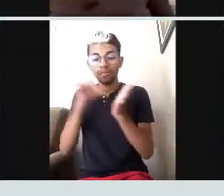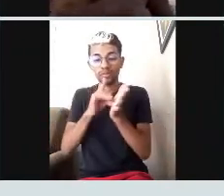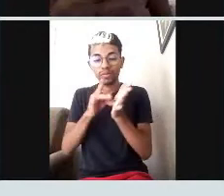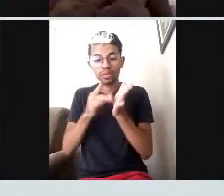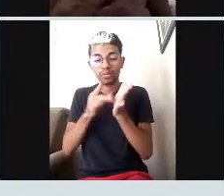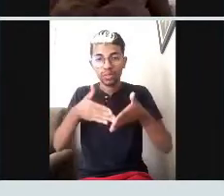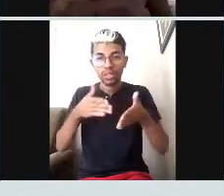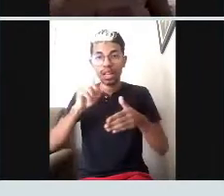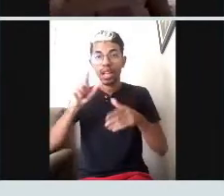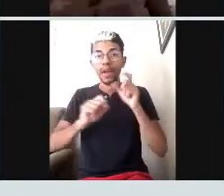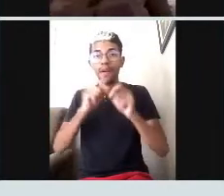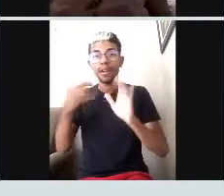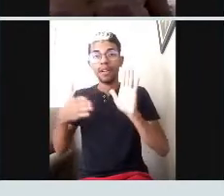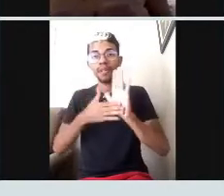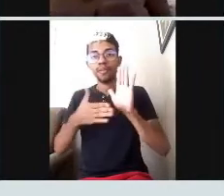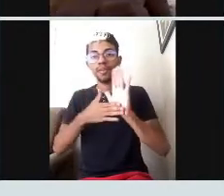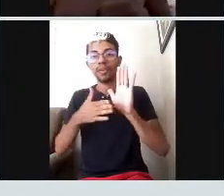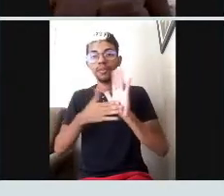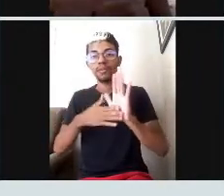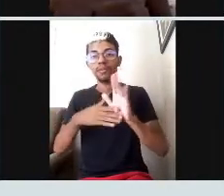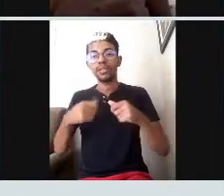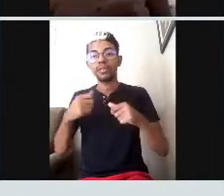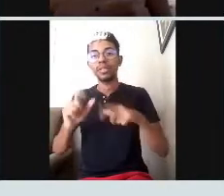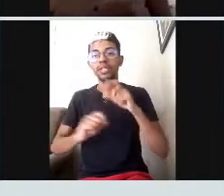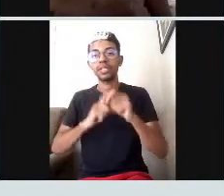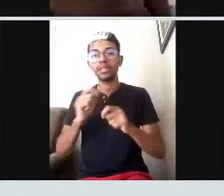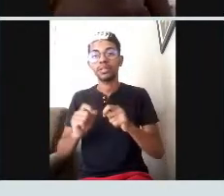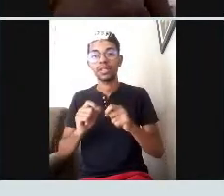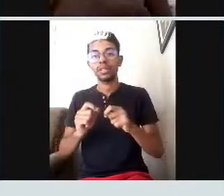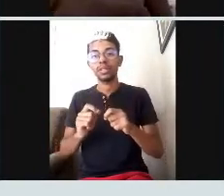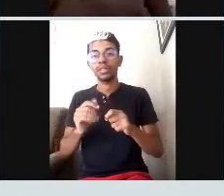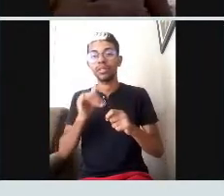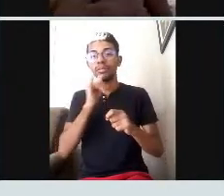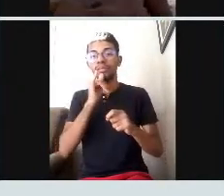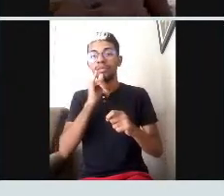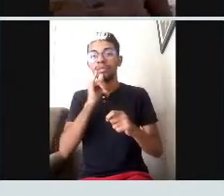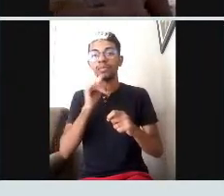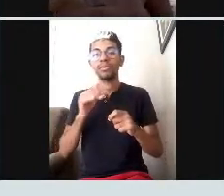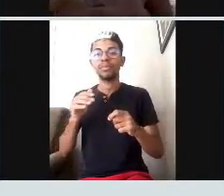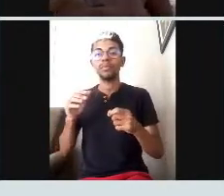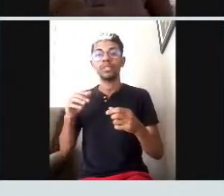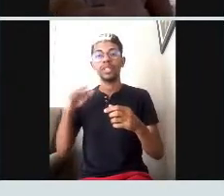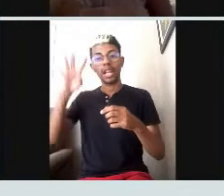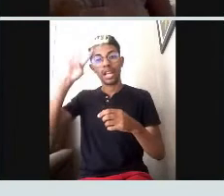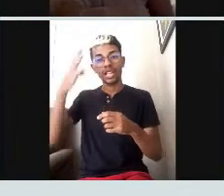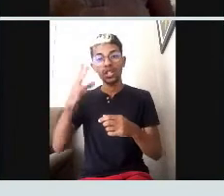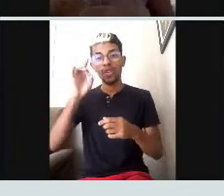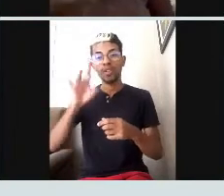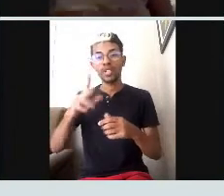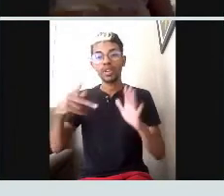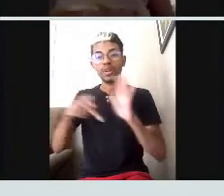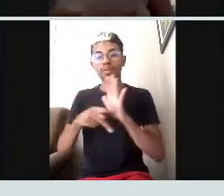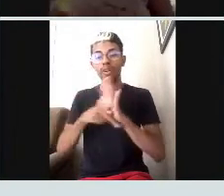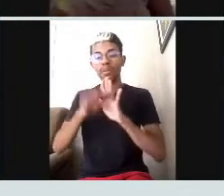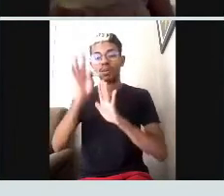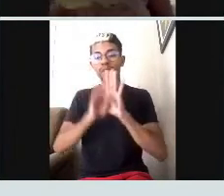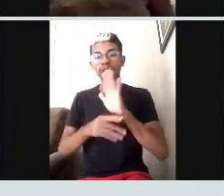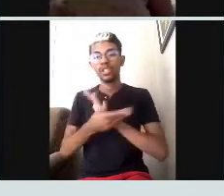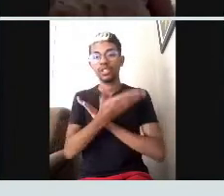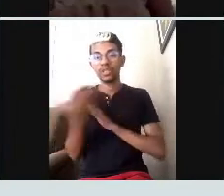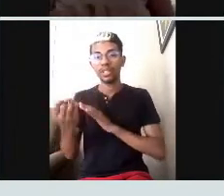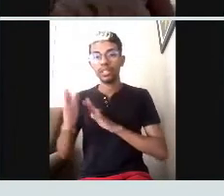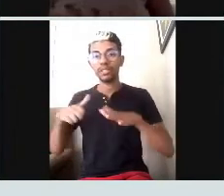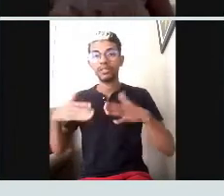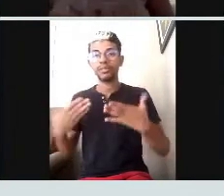proposta que relacione, né, que solucione apenas aquilo do texto de vocês. E o Enem, ele tem